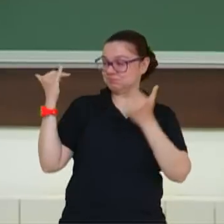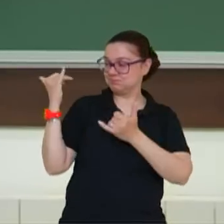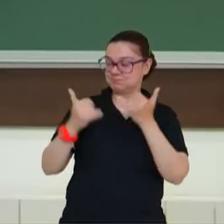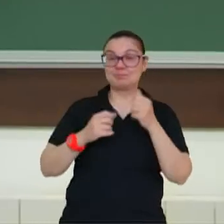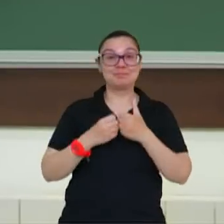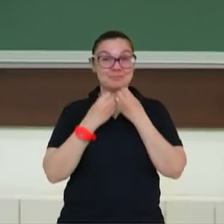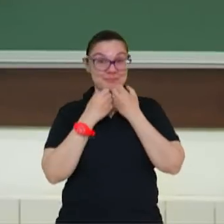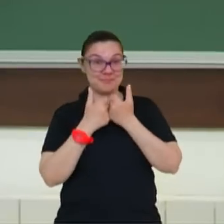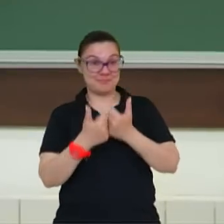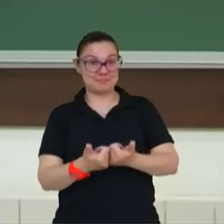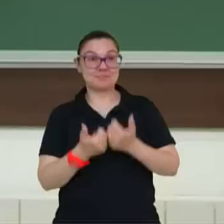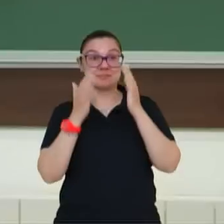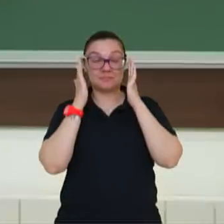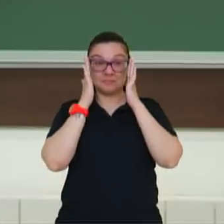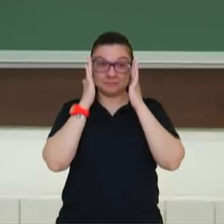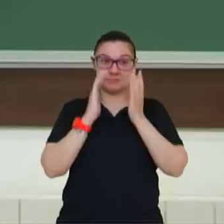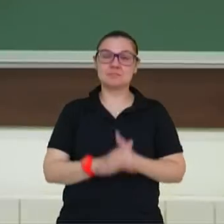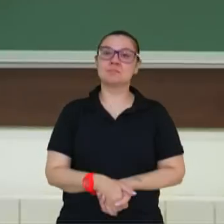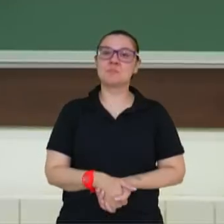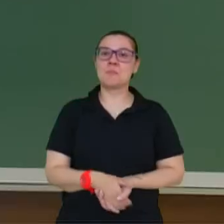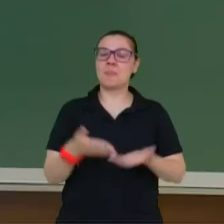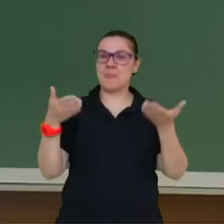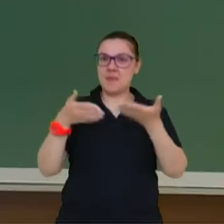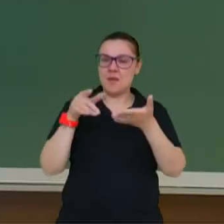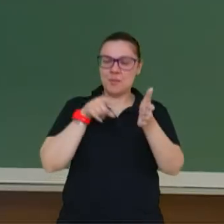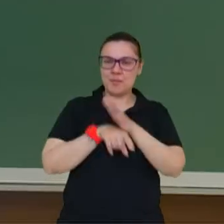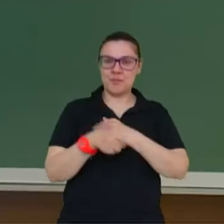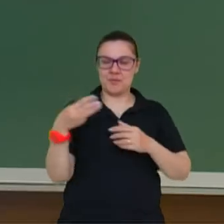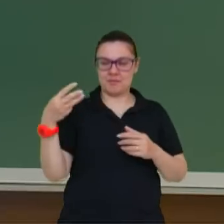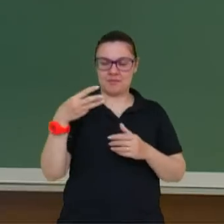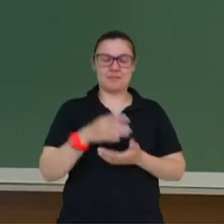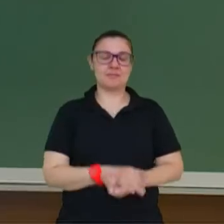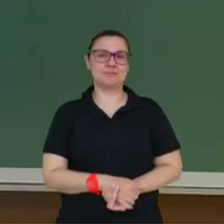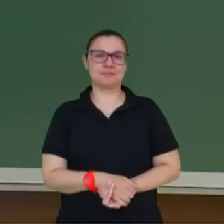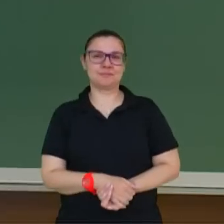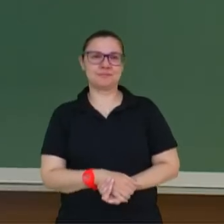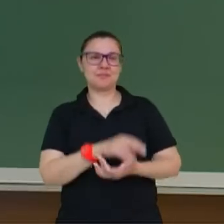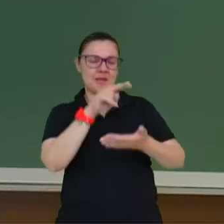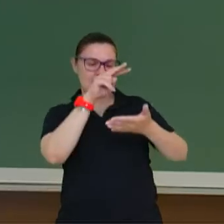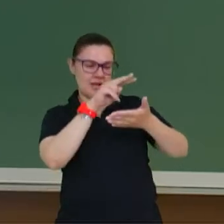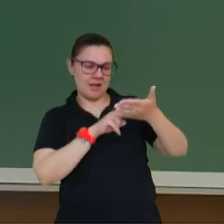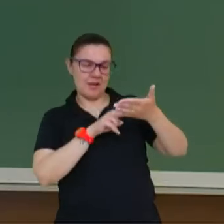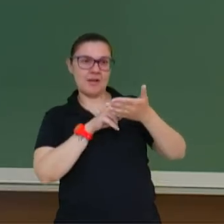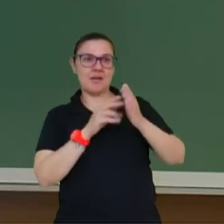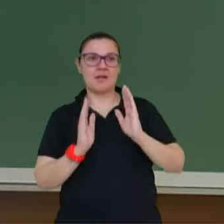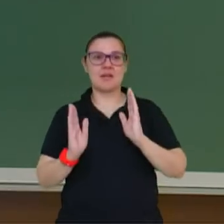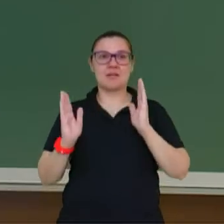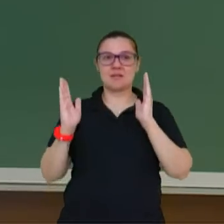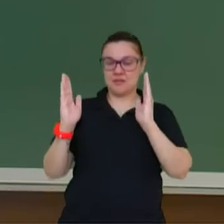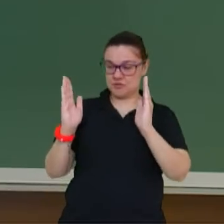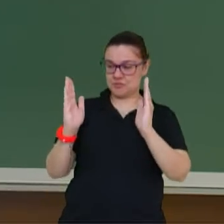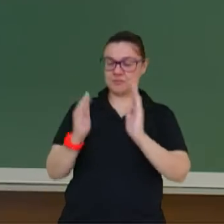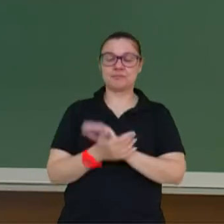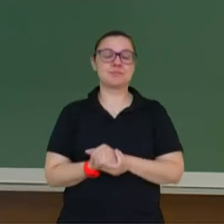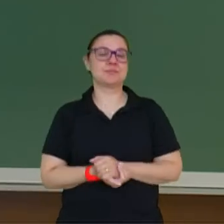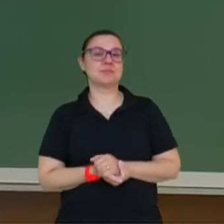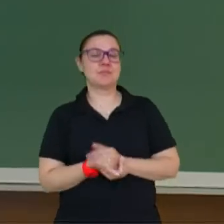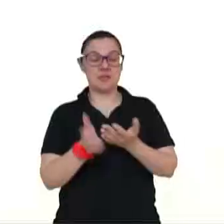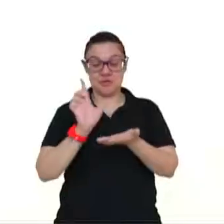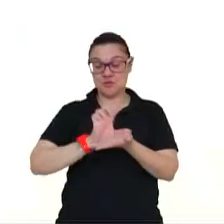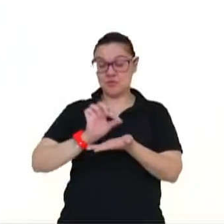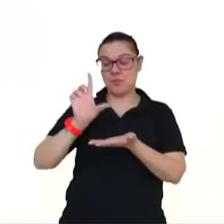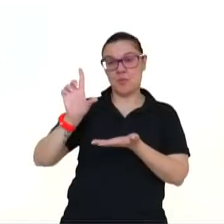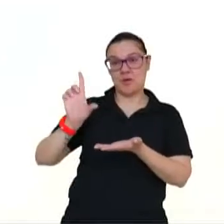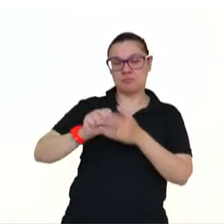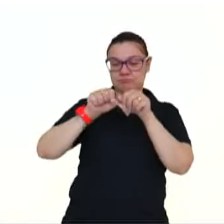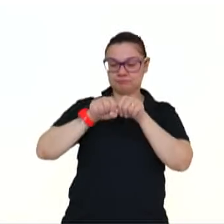informações, tudo bem? Questão de número 3. Leia esse trecho de um